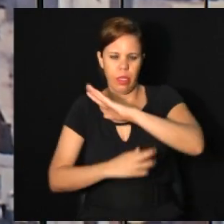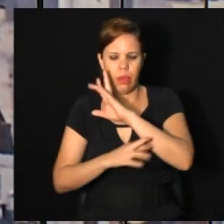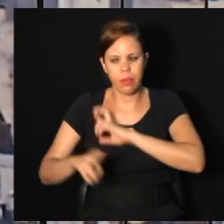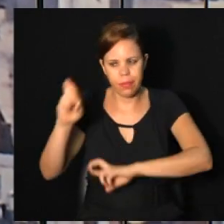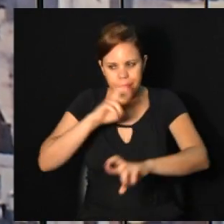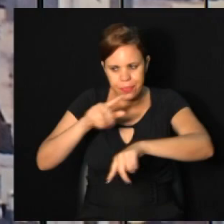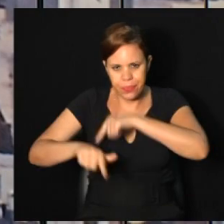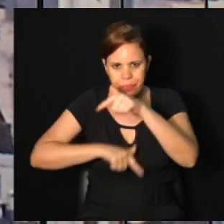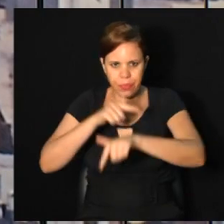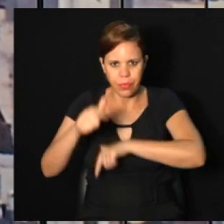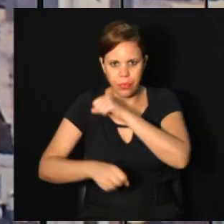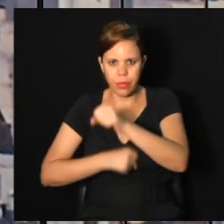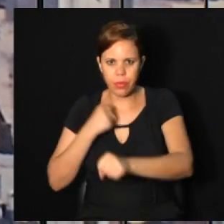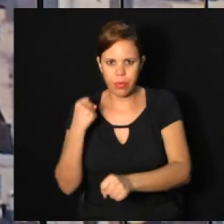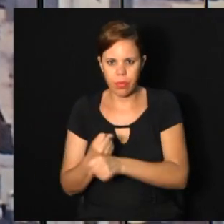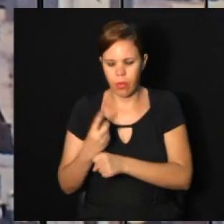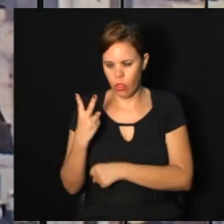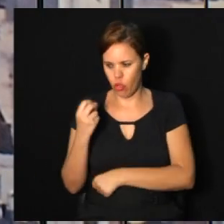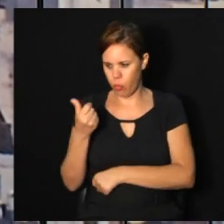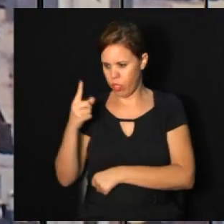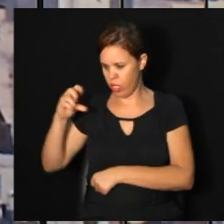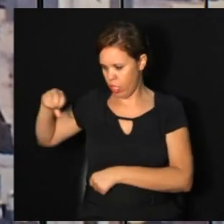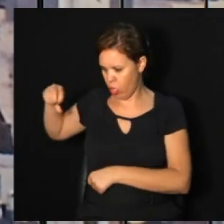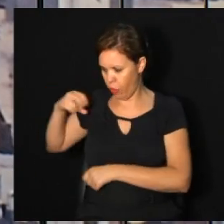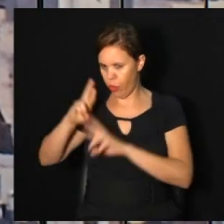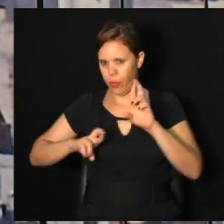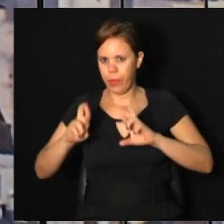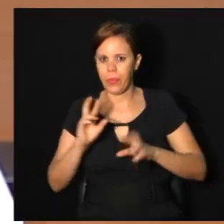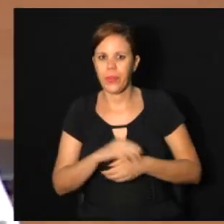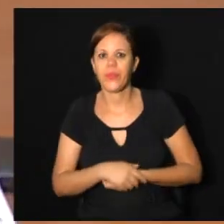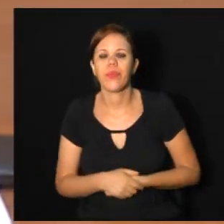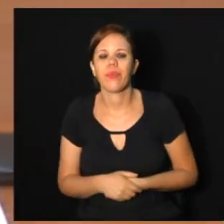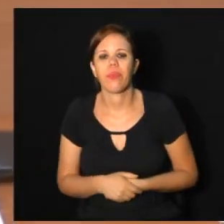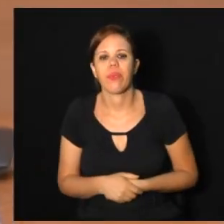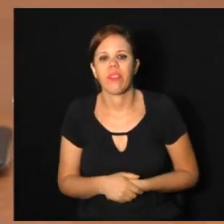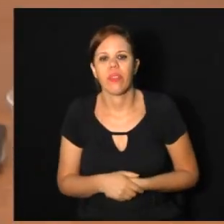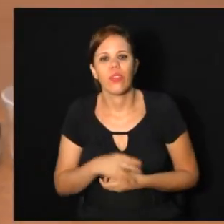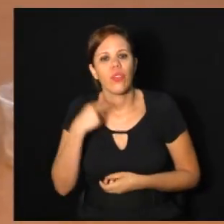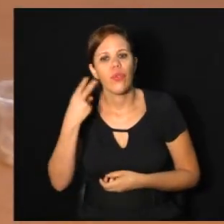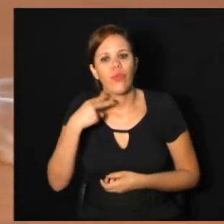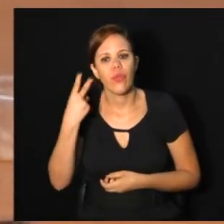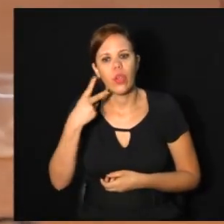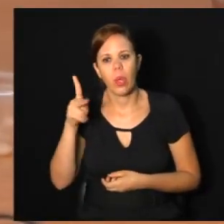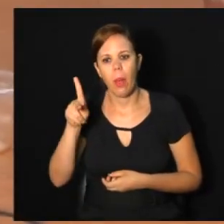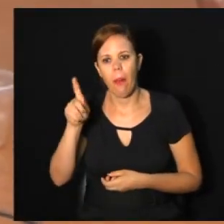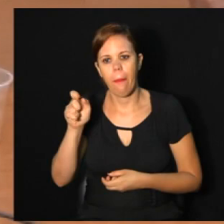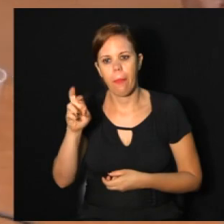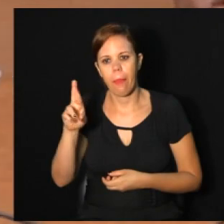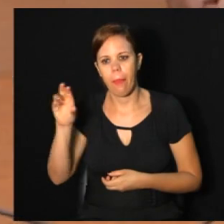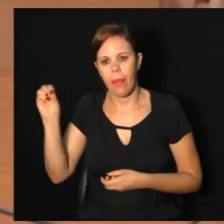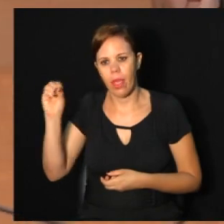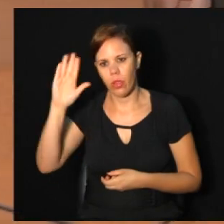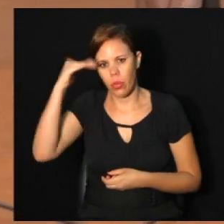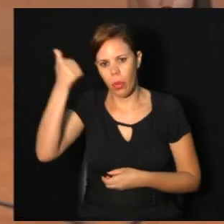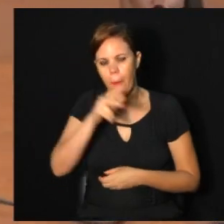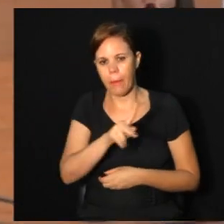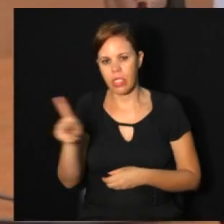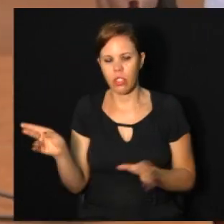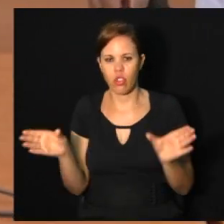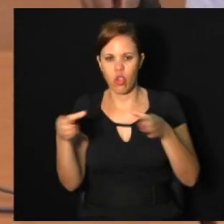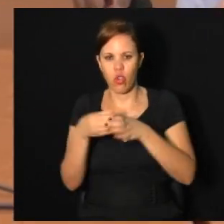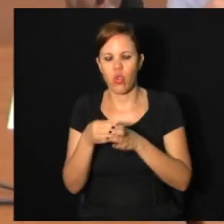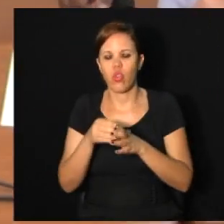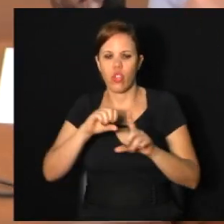os trabalhos do ano de 2019. Confira só. O vereador Pedro Tourinho, presidente da Comissão de Política